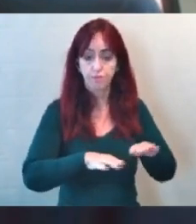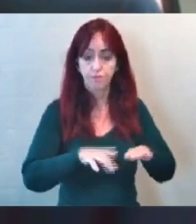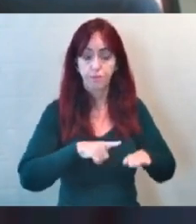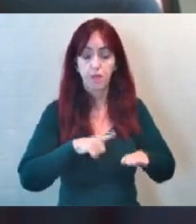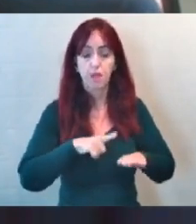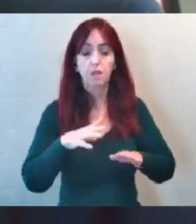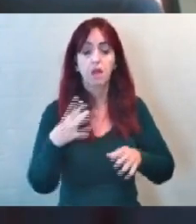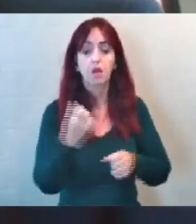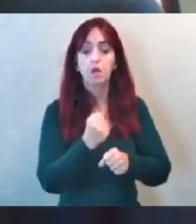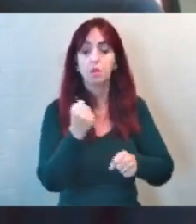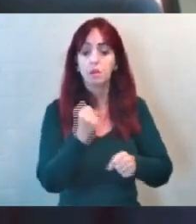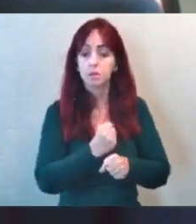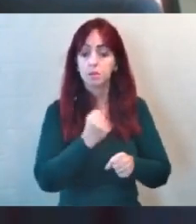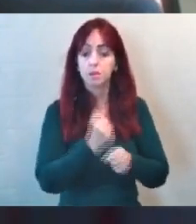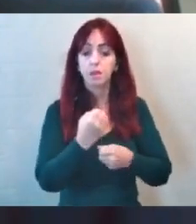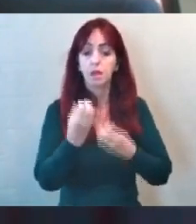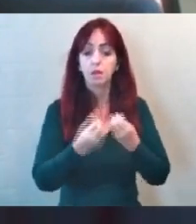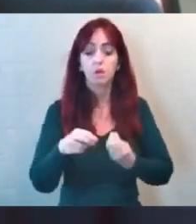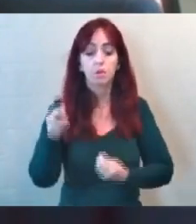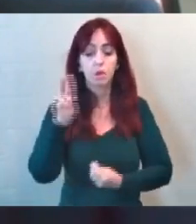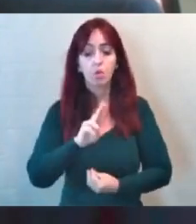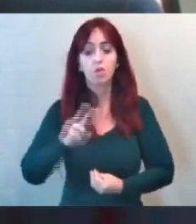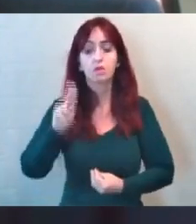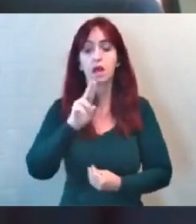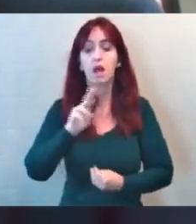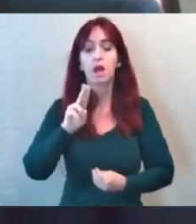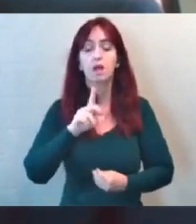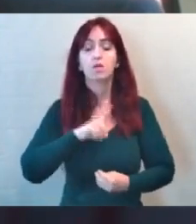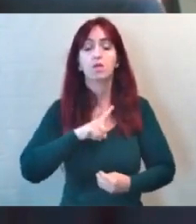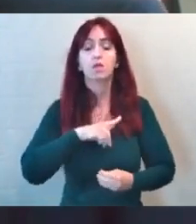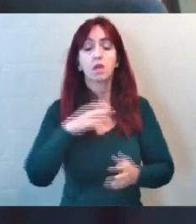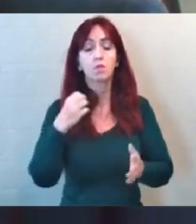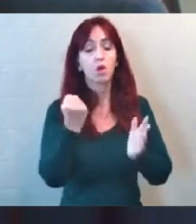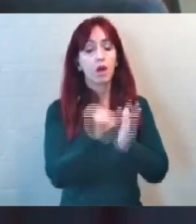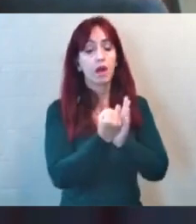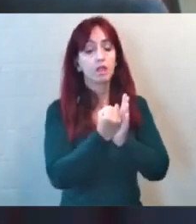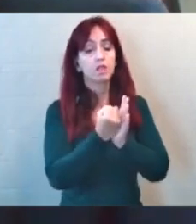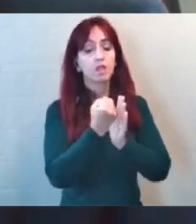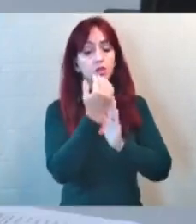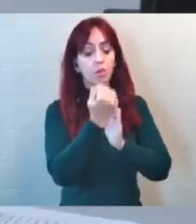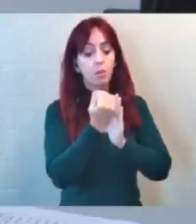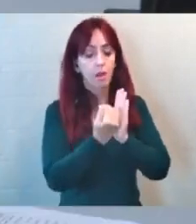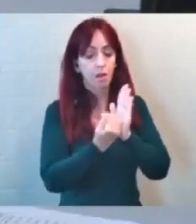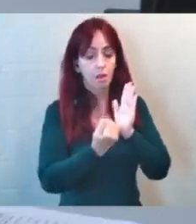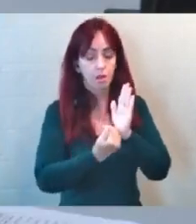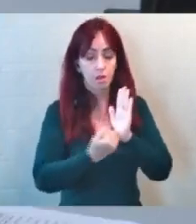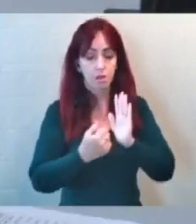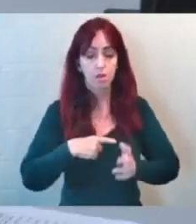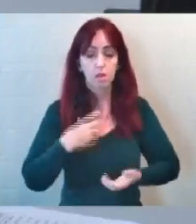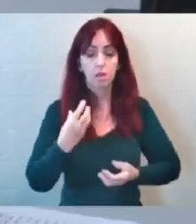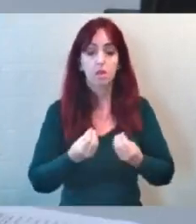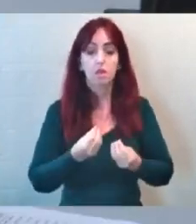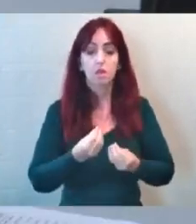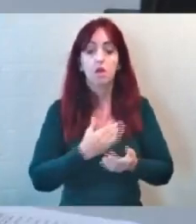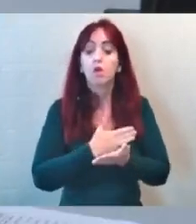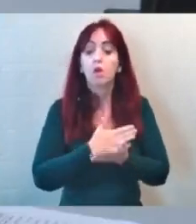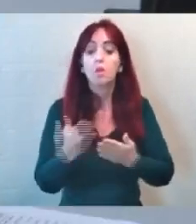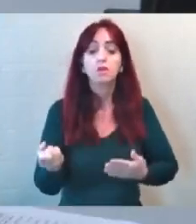são utilizados, nós temos o registro. E isso está sendo feito a partir de quando? Essa